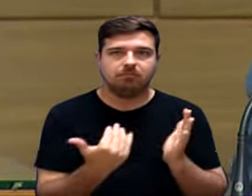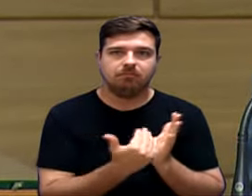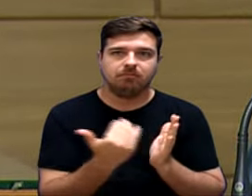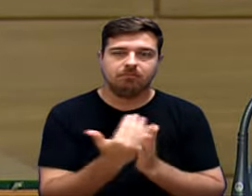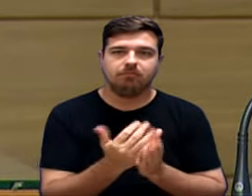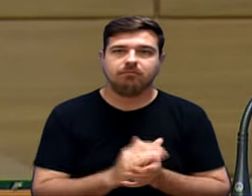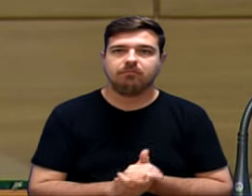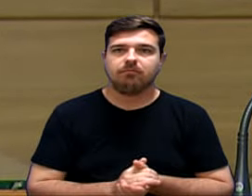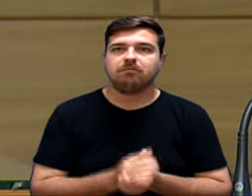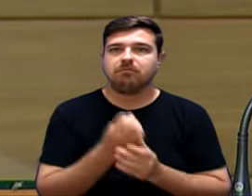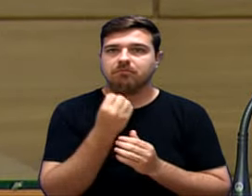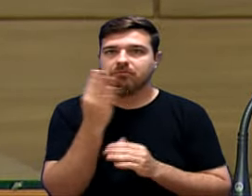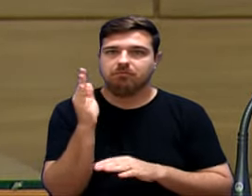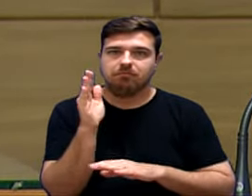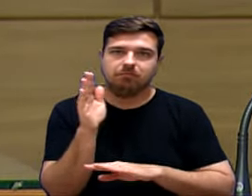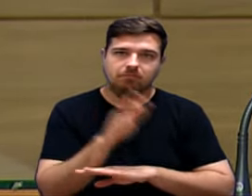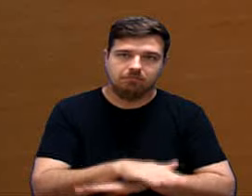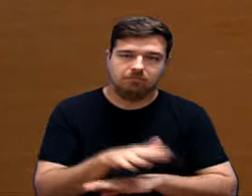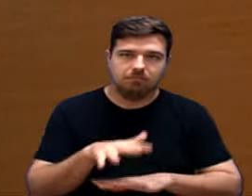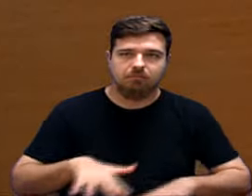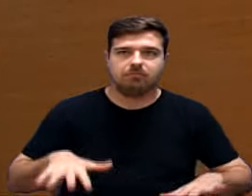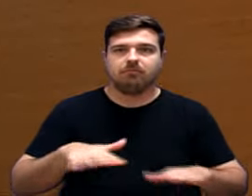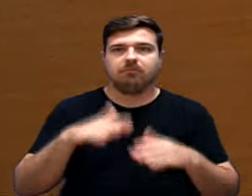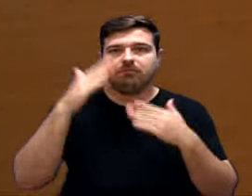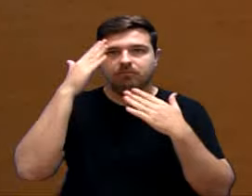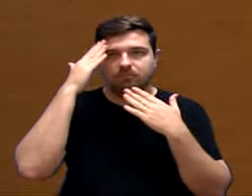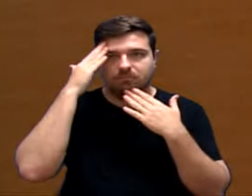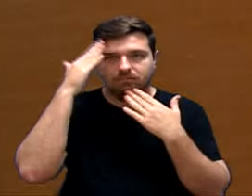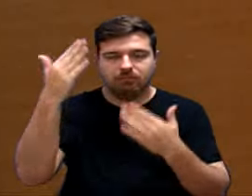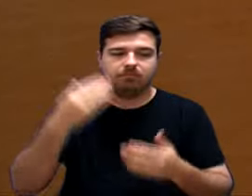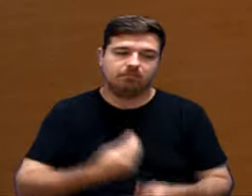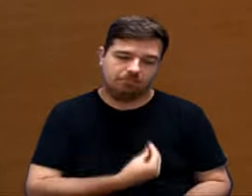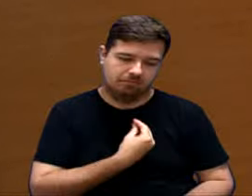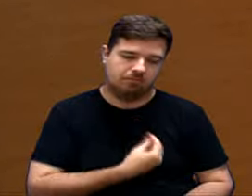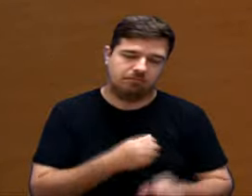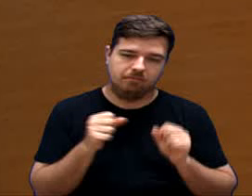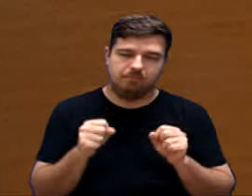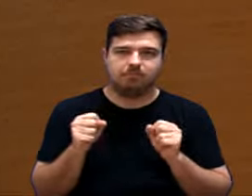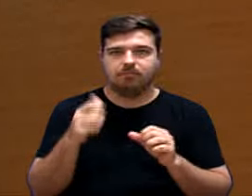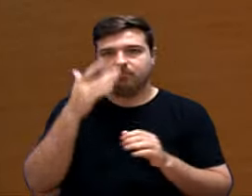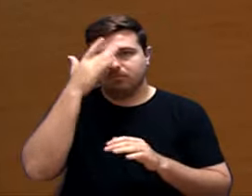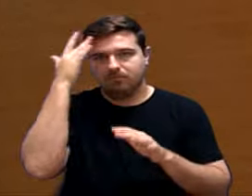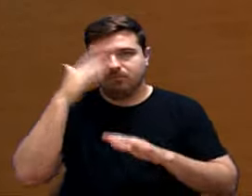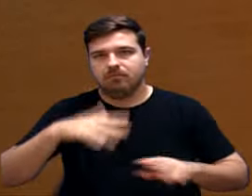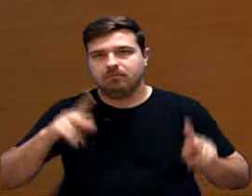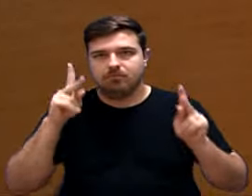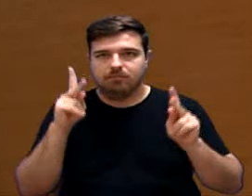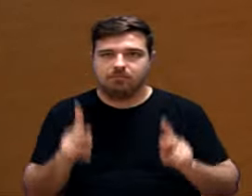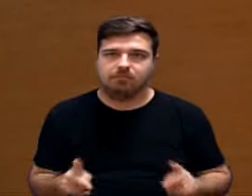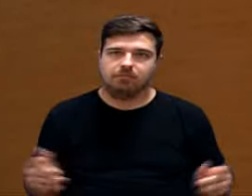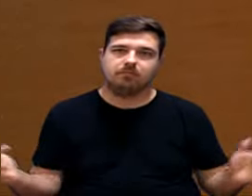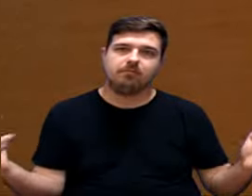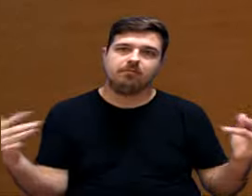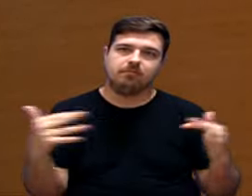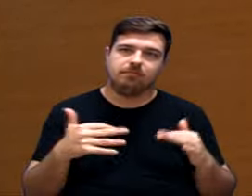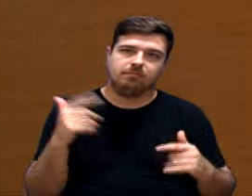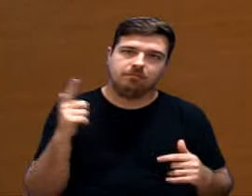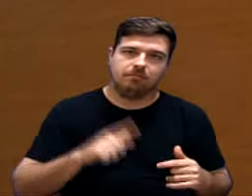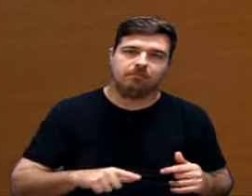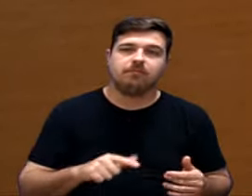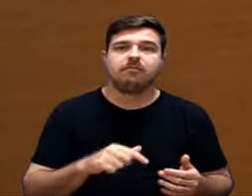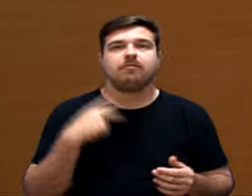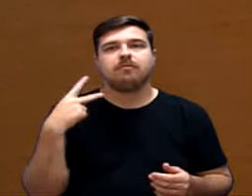Boa tarde a todos Obrigado pela participação da população obrigado pela participação